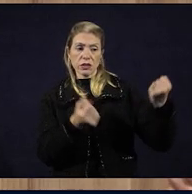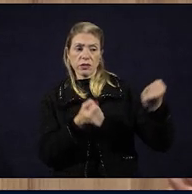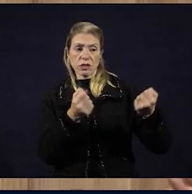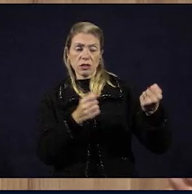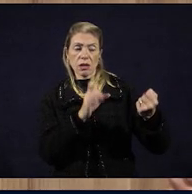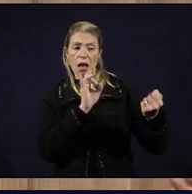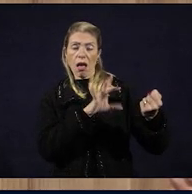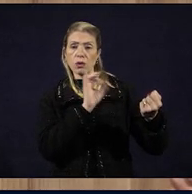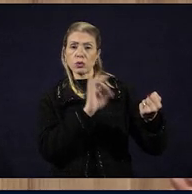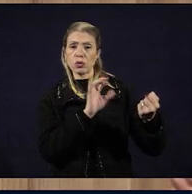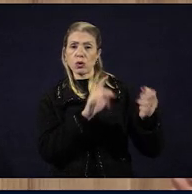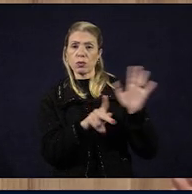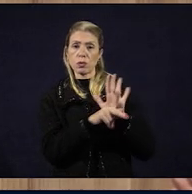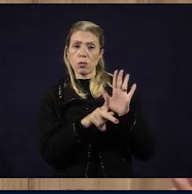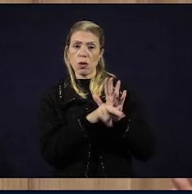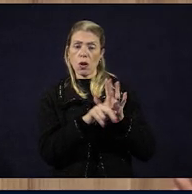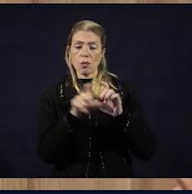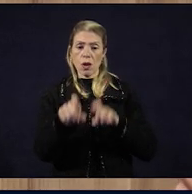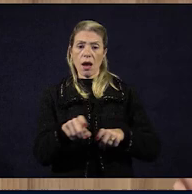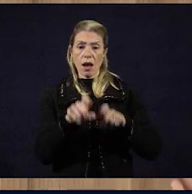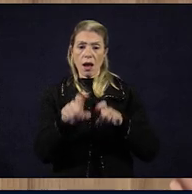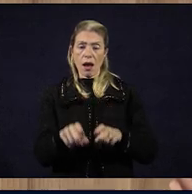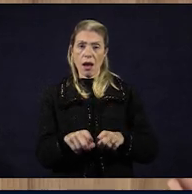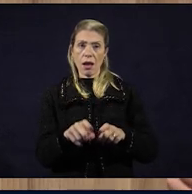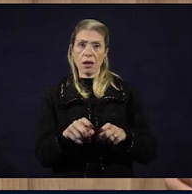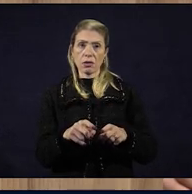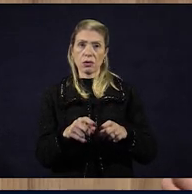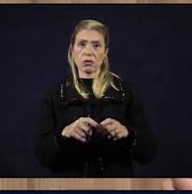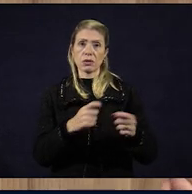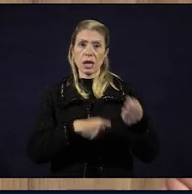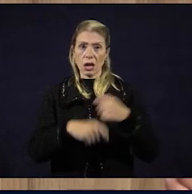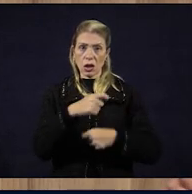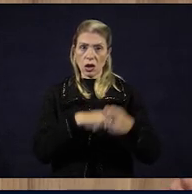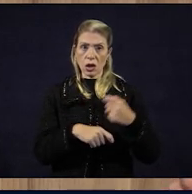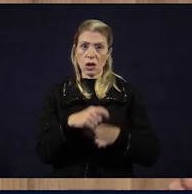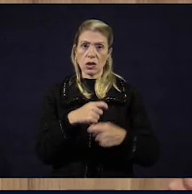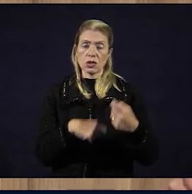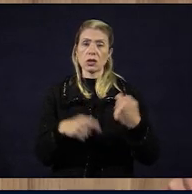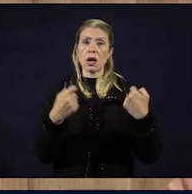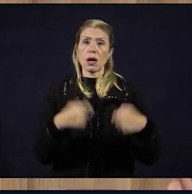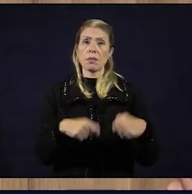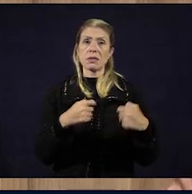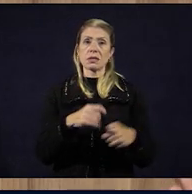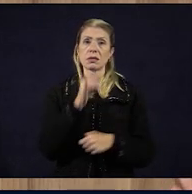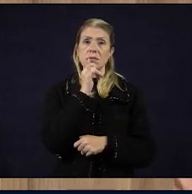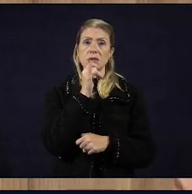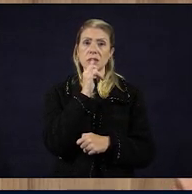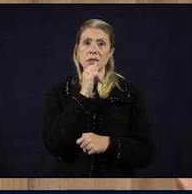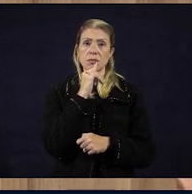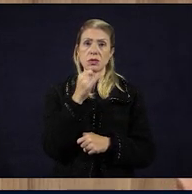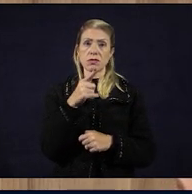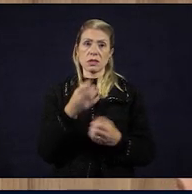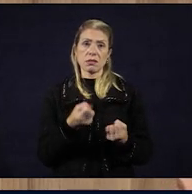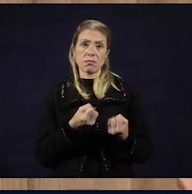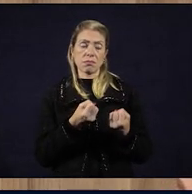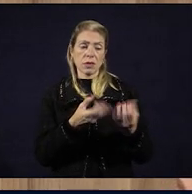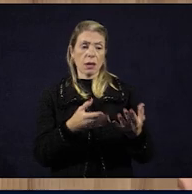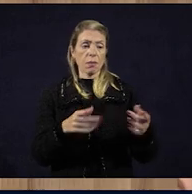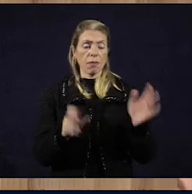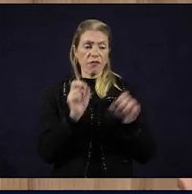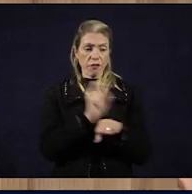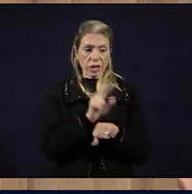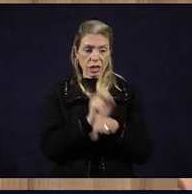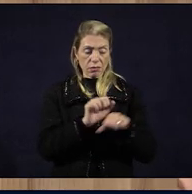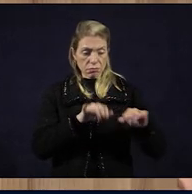autônomos do agronegócio colheitadeiras é uma precisão de 2 cm se você vai jogar uma praga né um